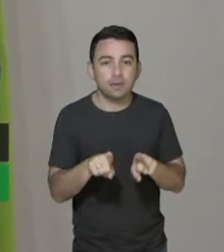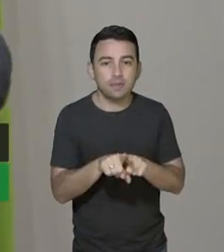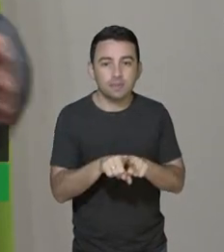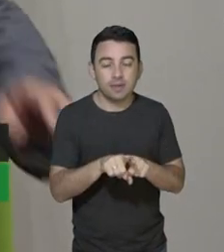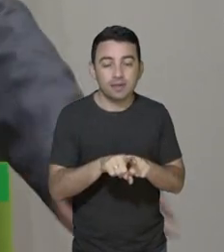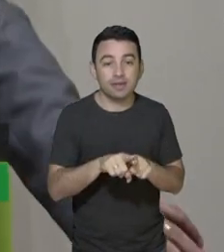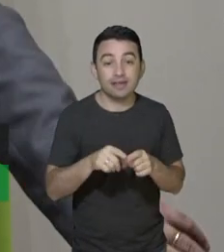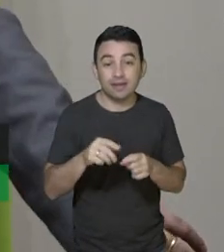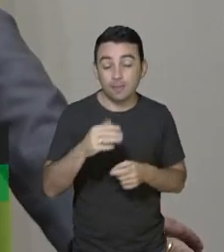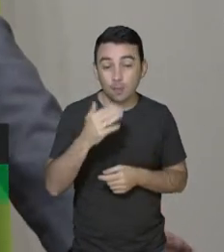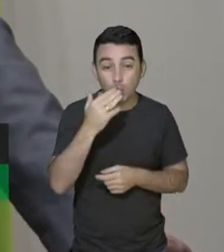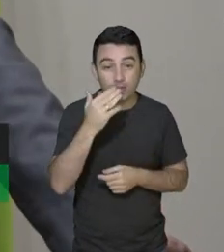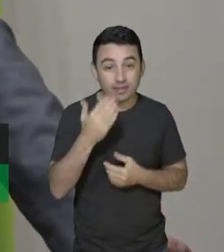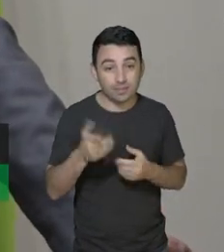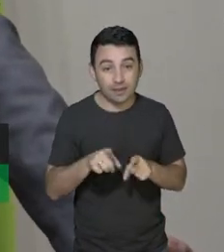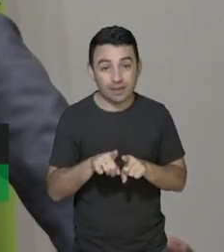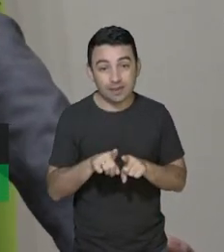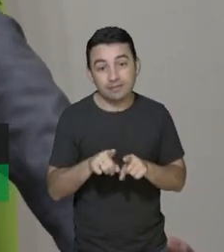Sérgio Mota?